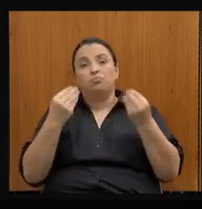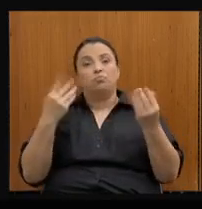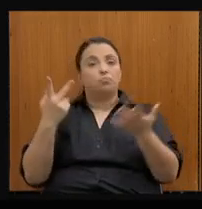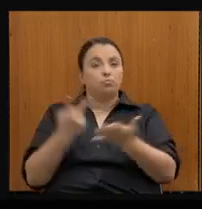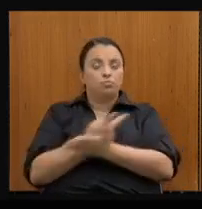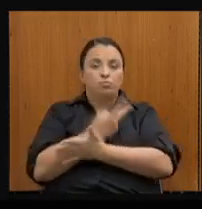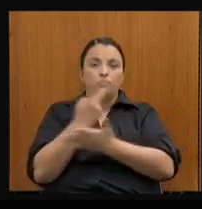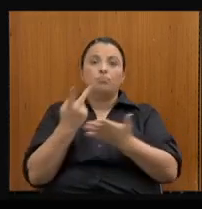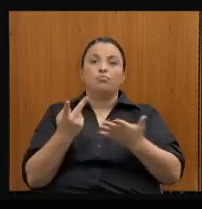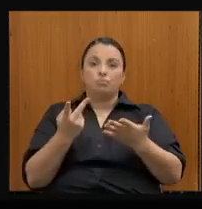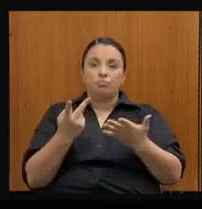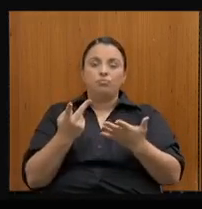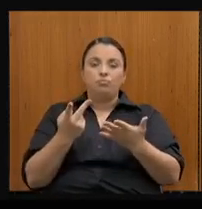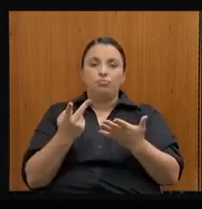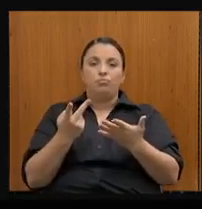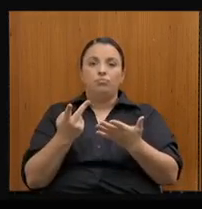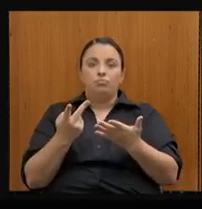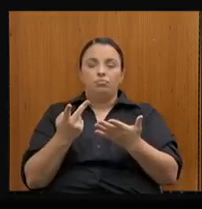a